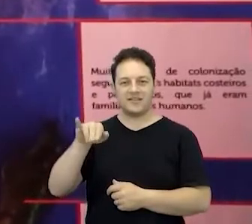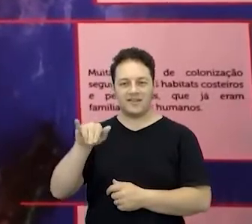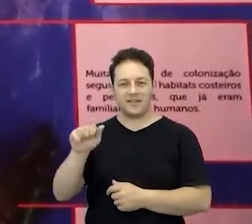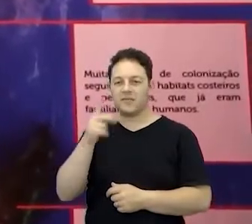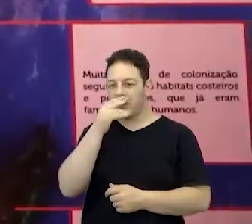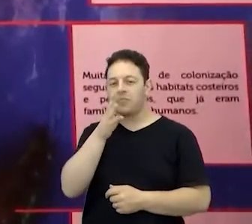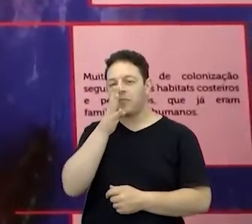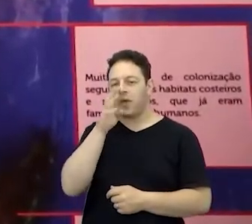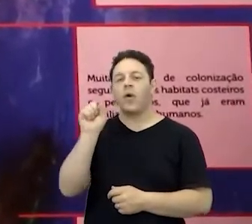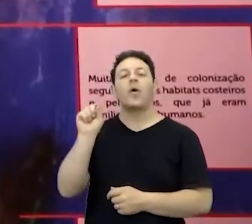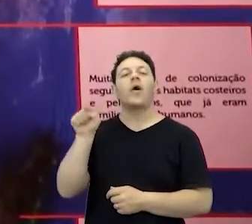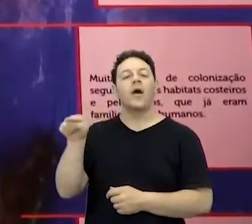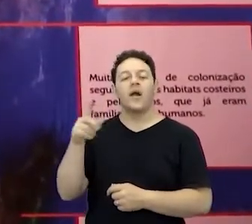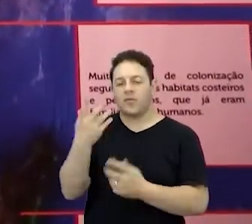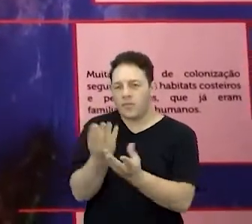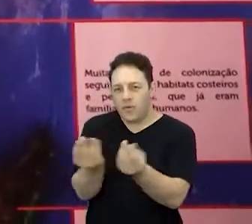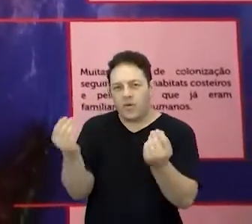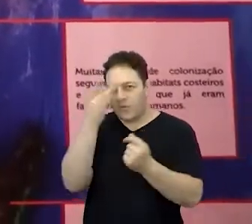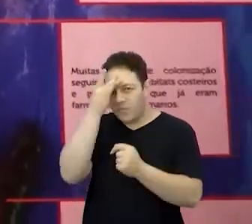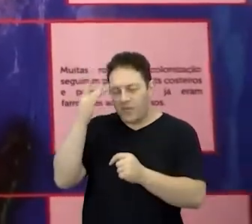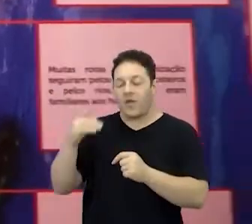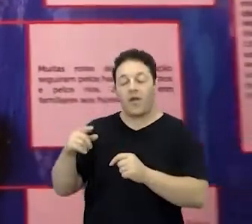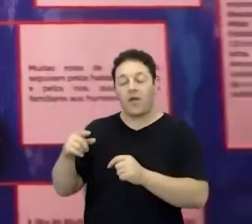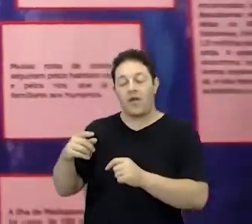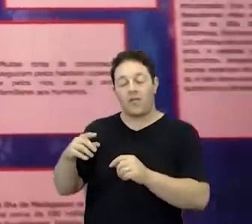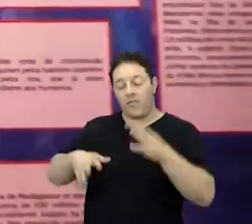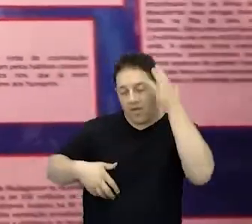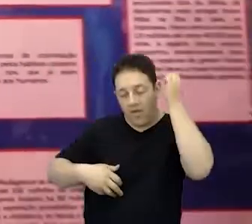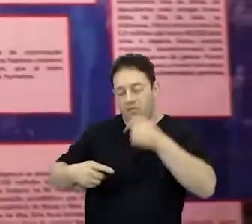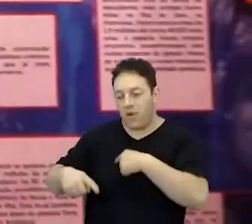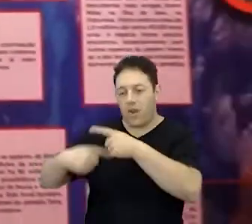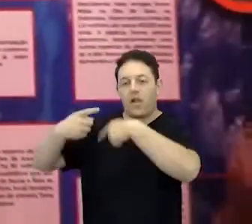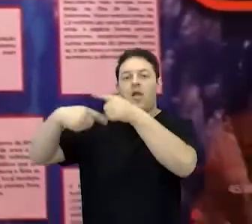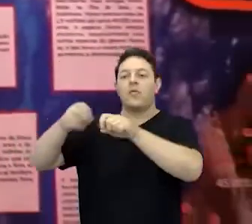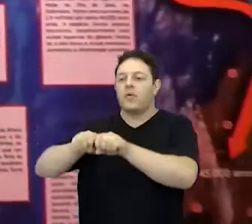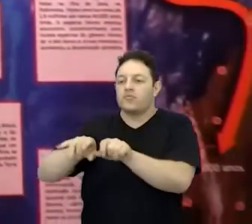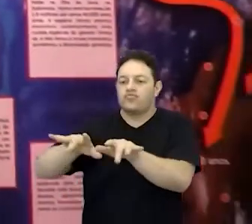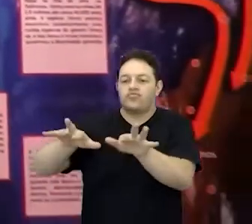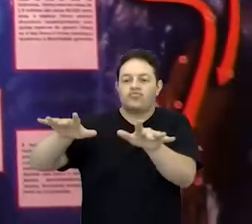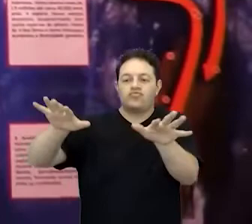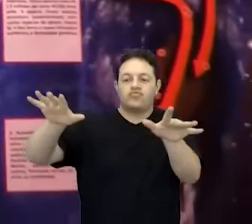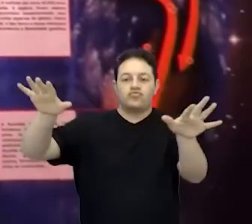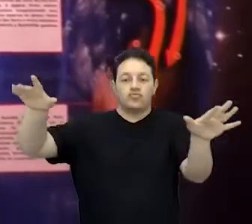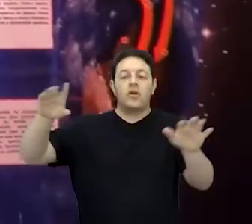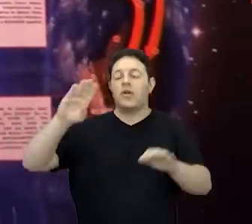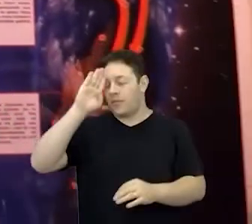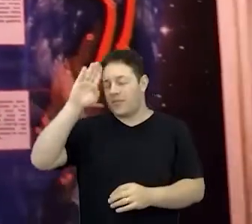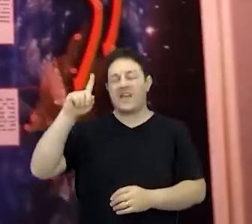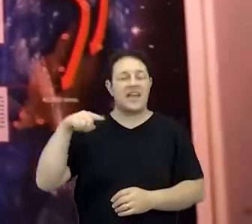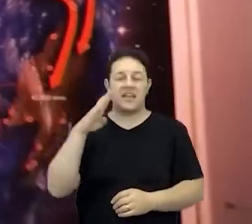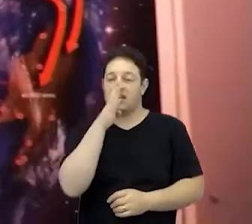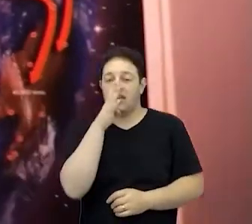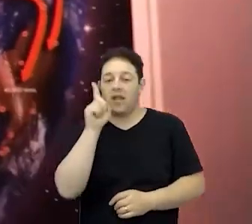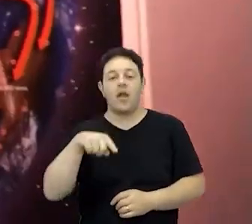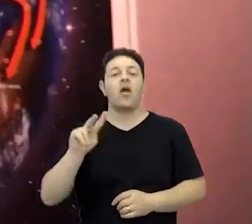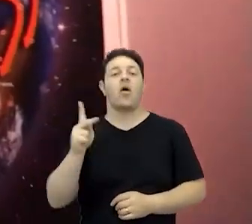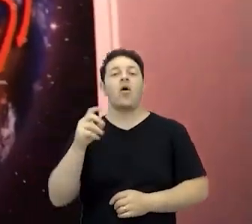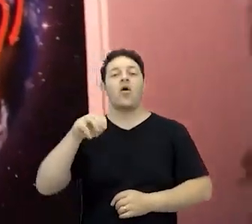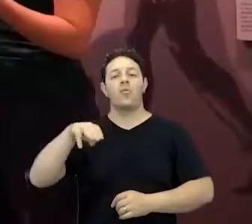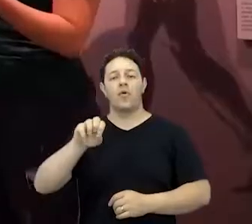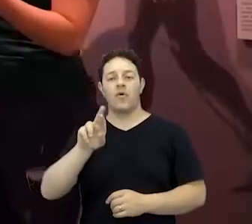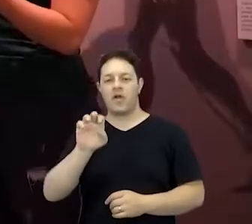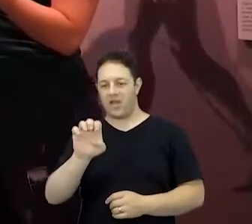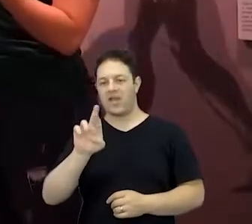aconteceu muito interessante porque muitas espécies surgiram dale dale Elas começaram a se dispersar tem um Marco muito interessante é o homo erectus